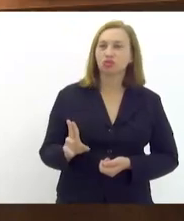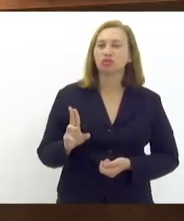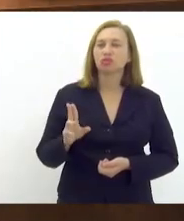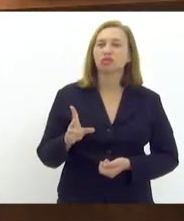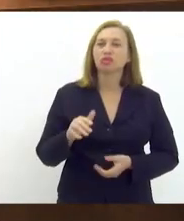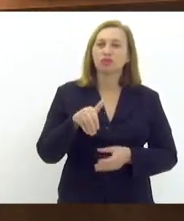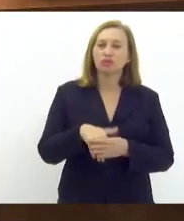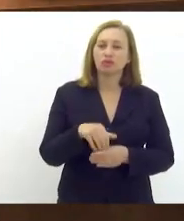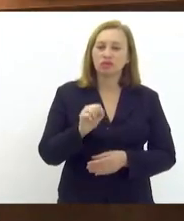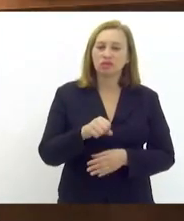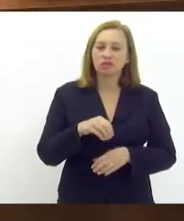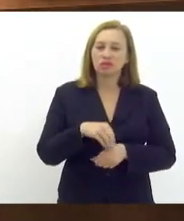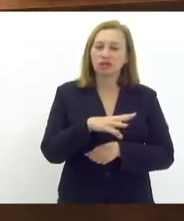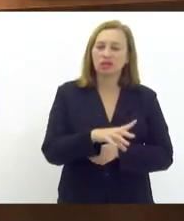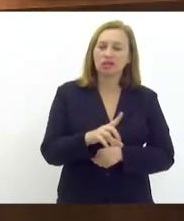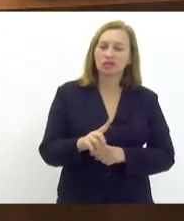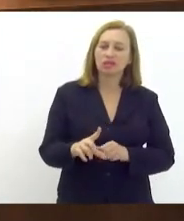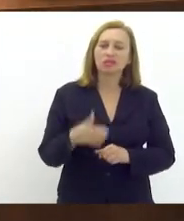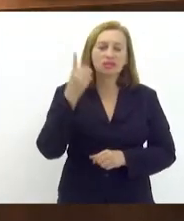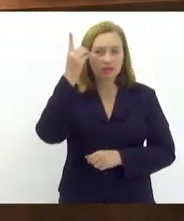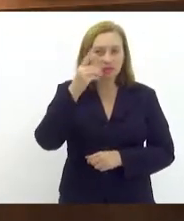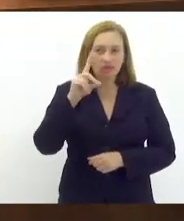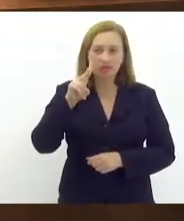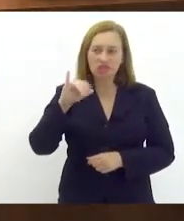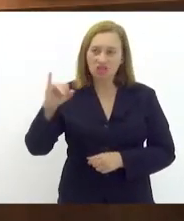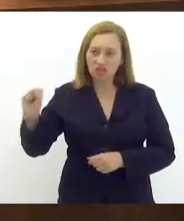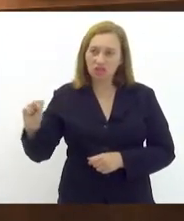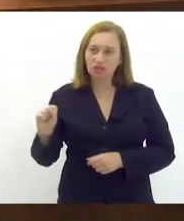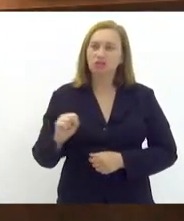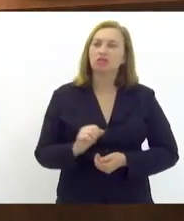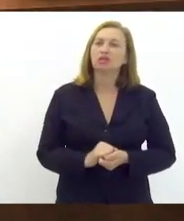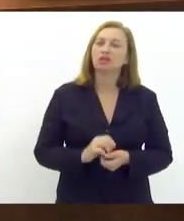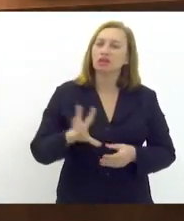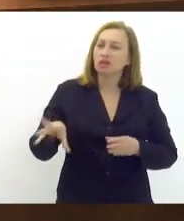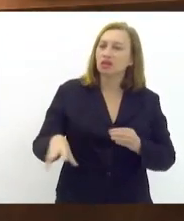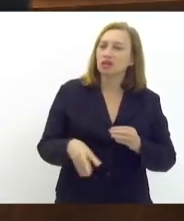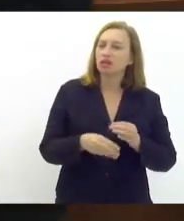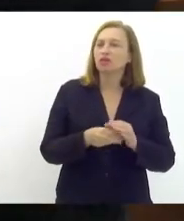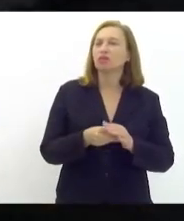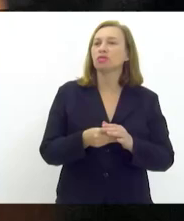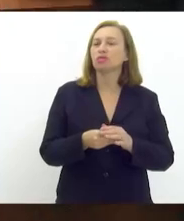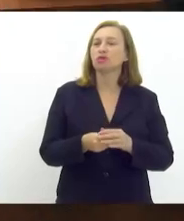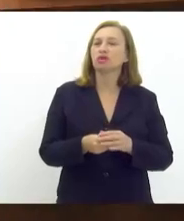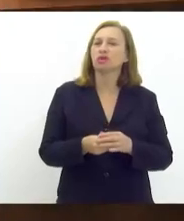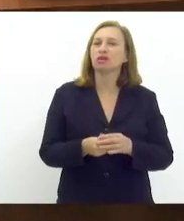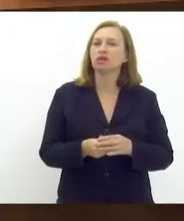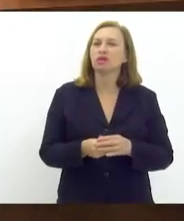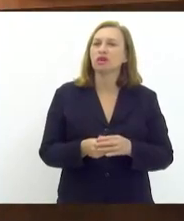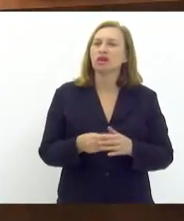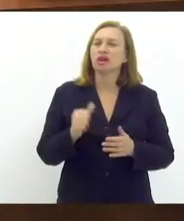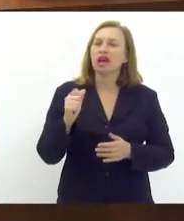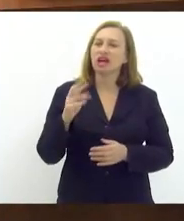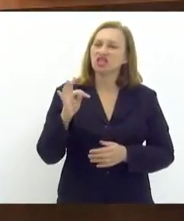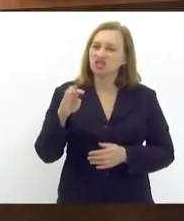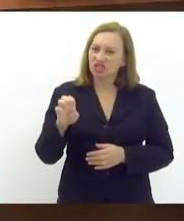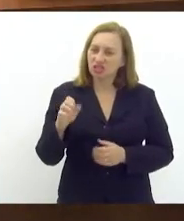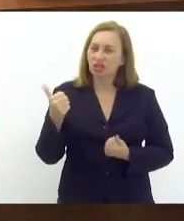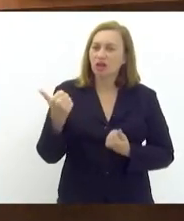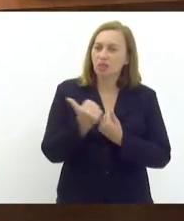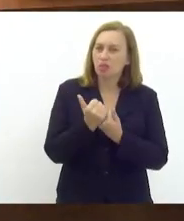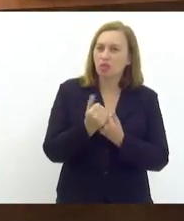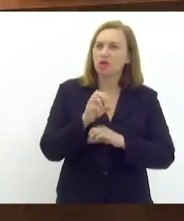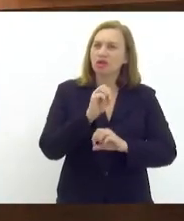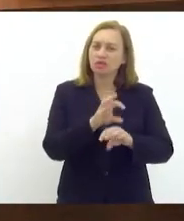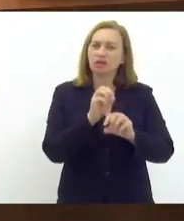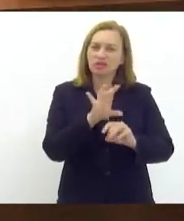a indicação Legislativa do deputado Vinícius cozzolino que busca inserir os agentes de apoio